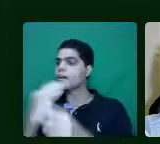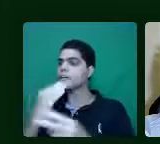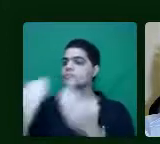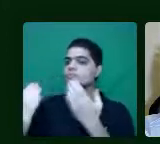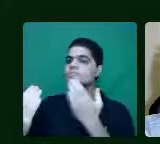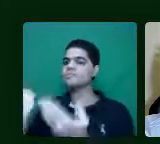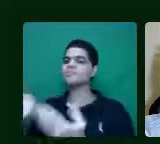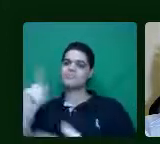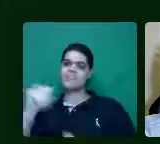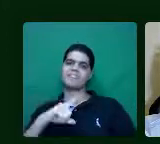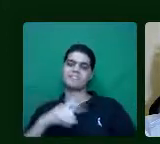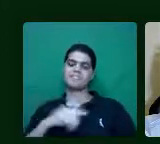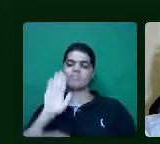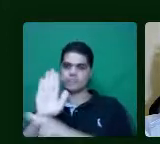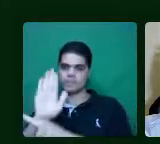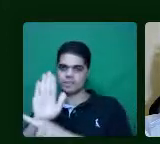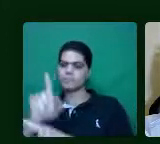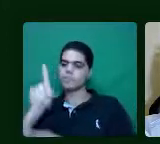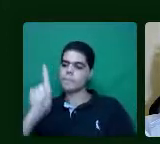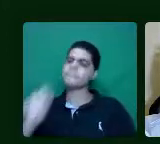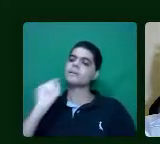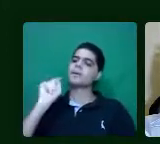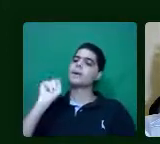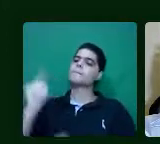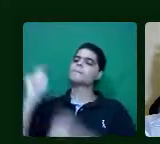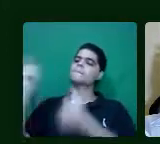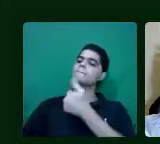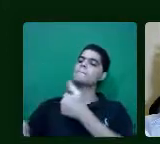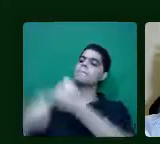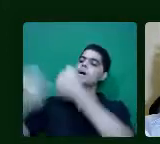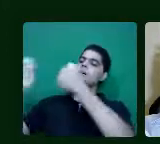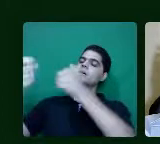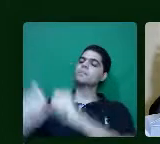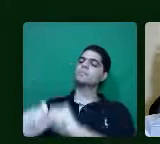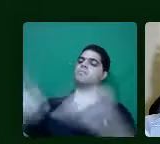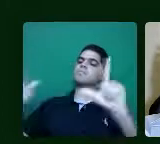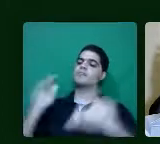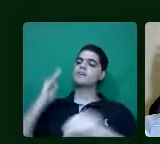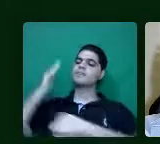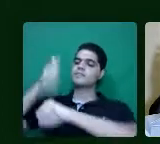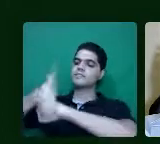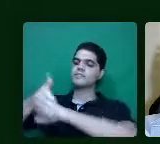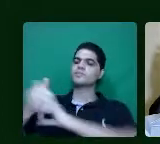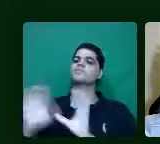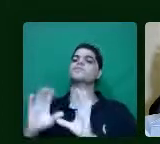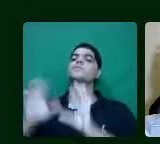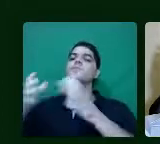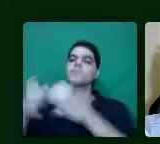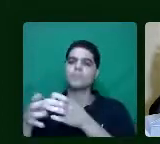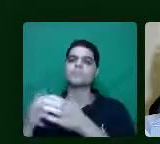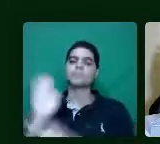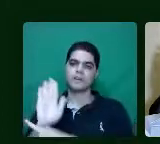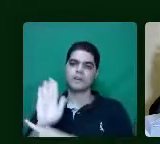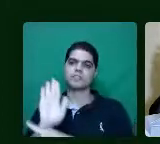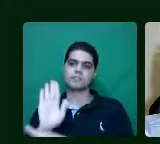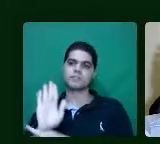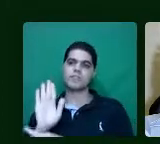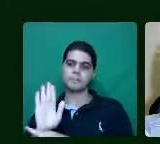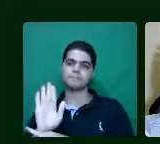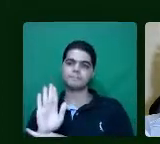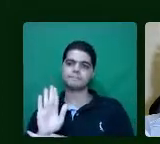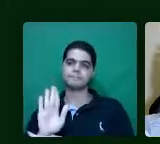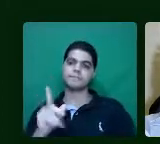um pedido que ele pode ajudar, ele já clica ali na mensagem, já cai dentro da equipe para dar essa mentoria. Então, as equipes, elas